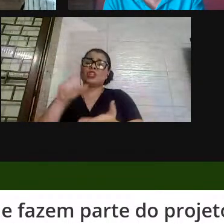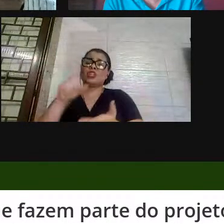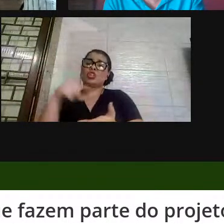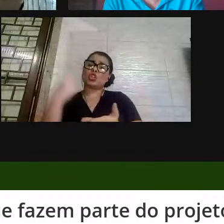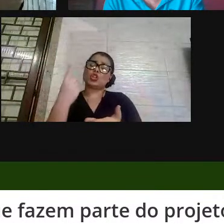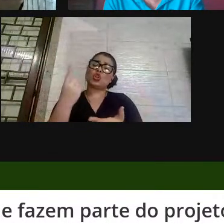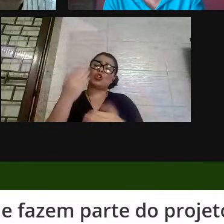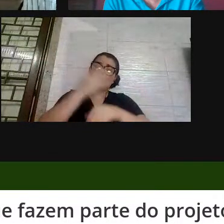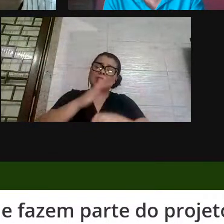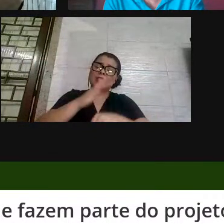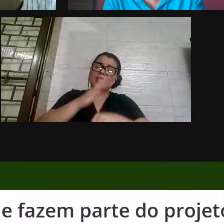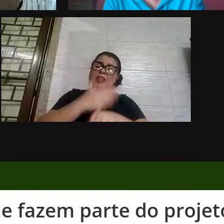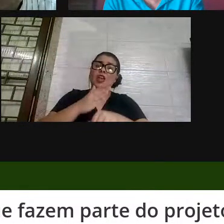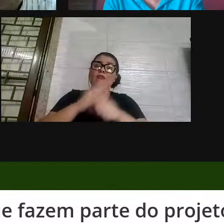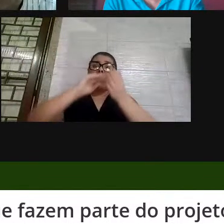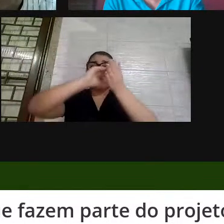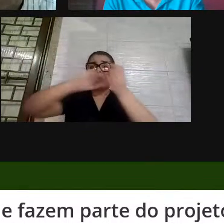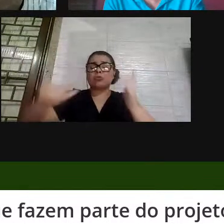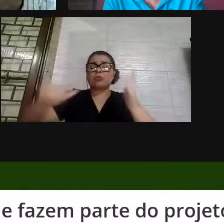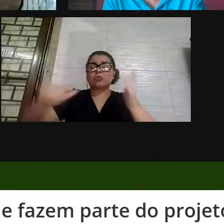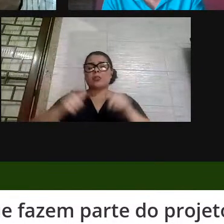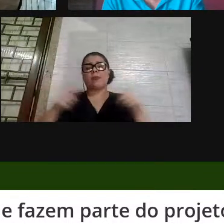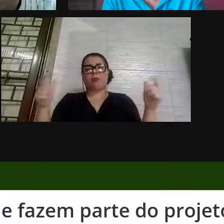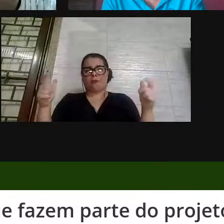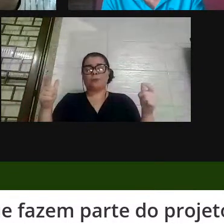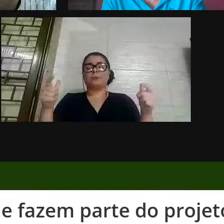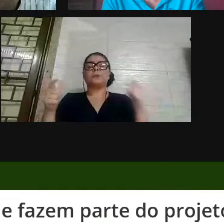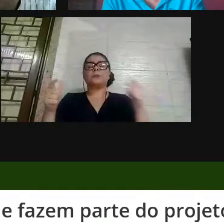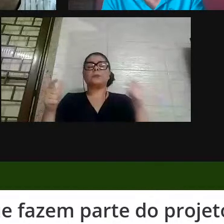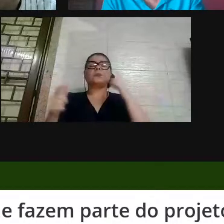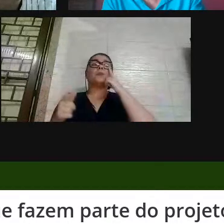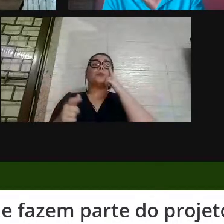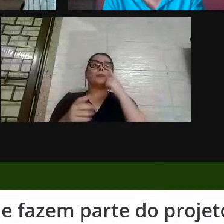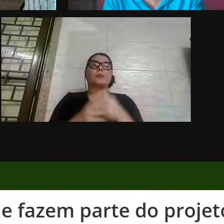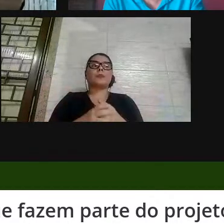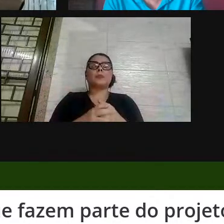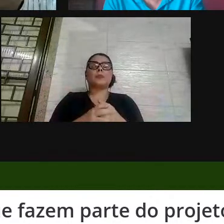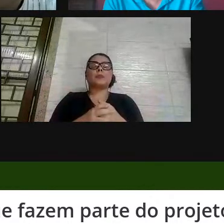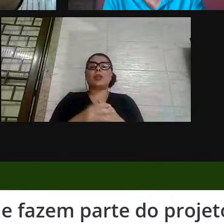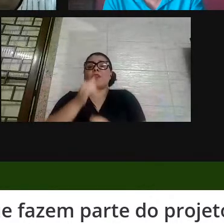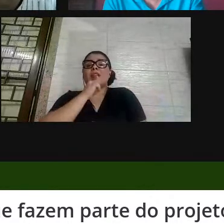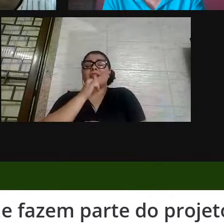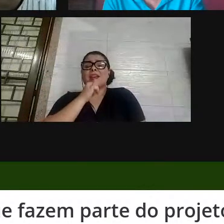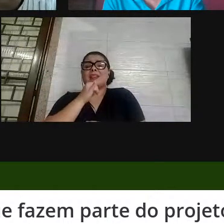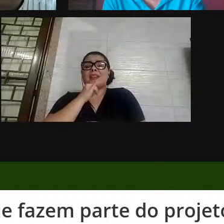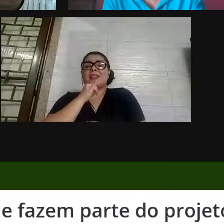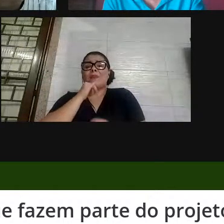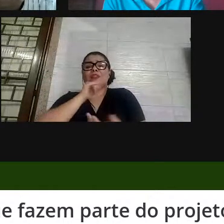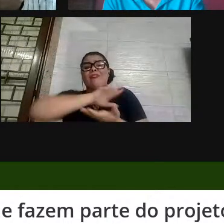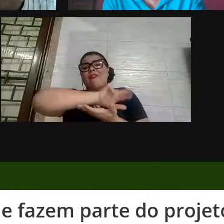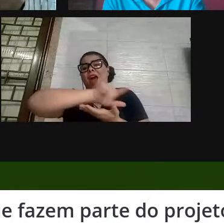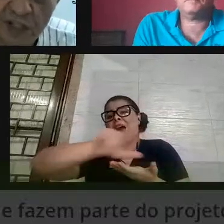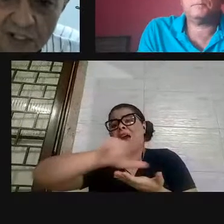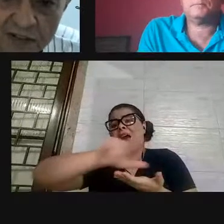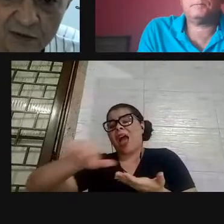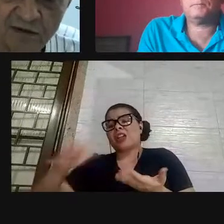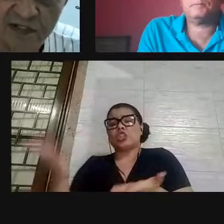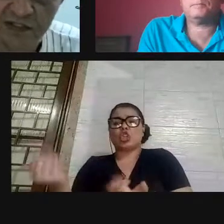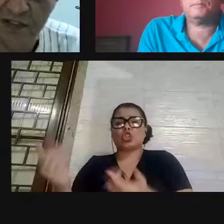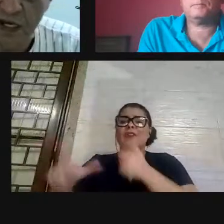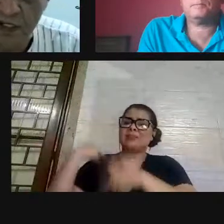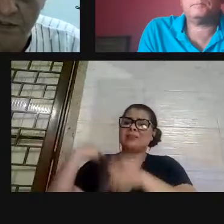processo de exclusão maior ainda. temos exemplos de milhares de jovens trabalhadores que são